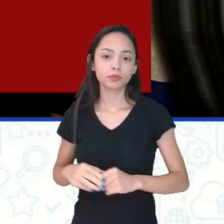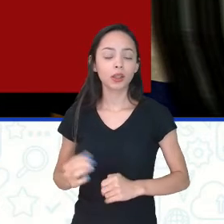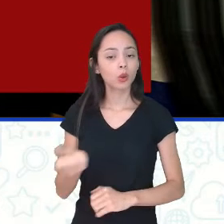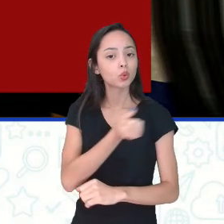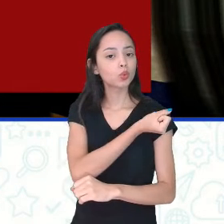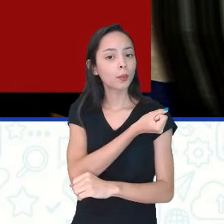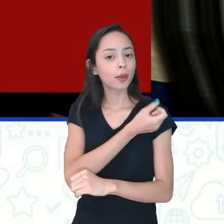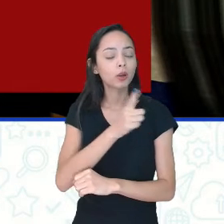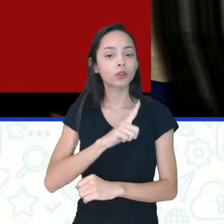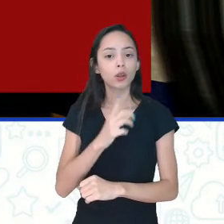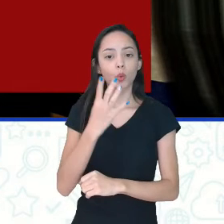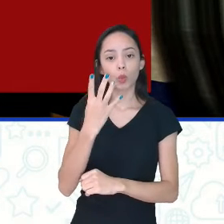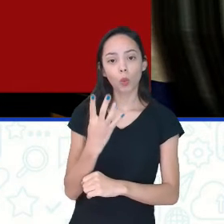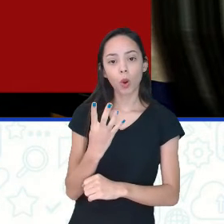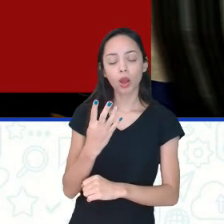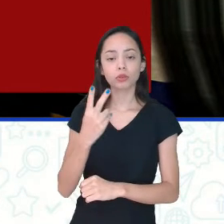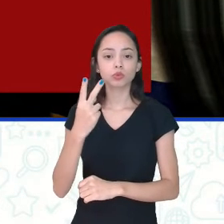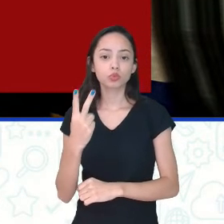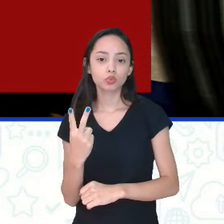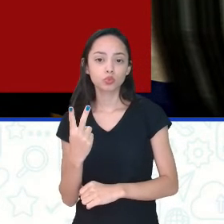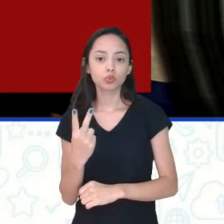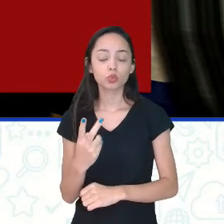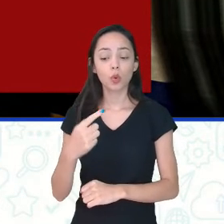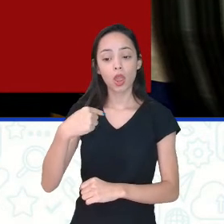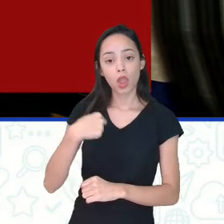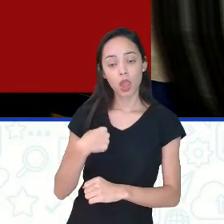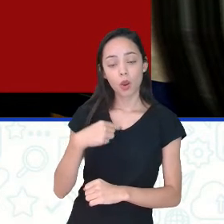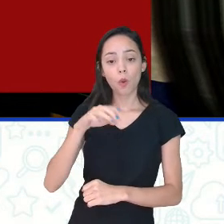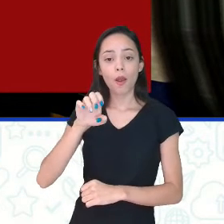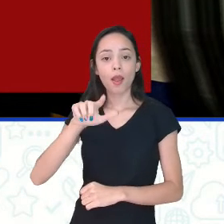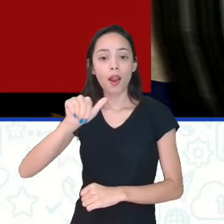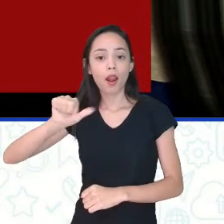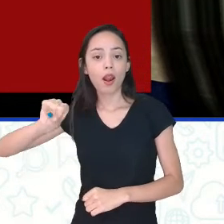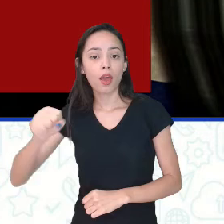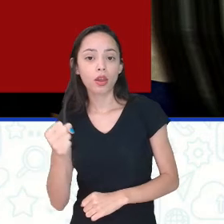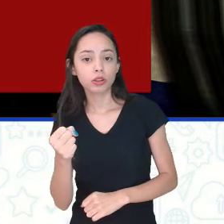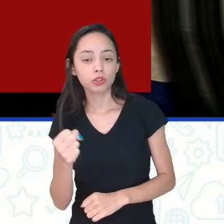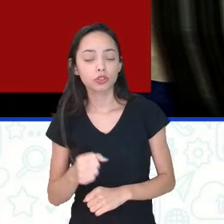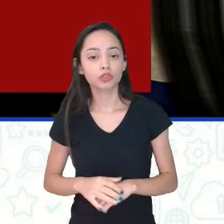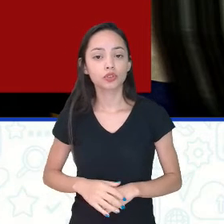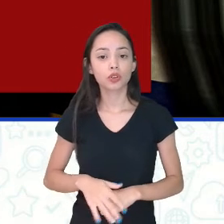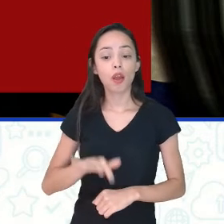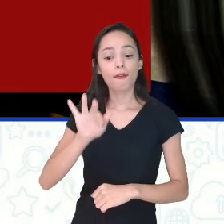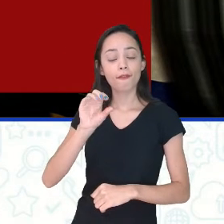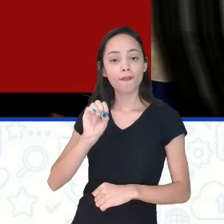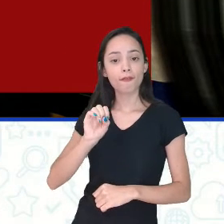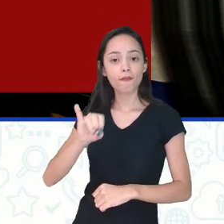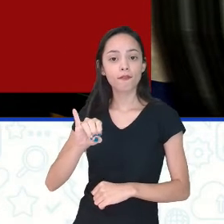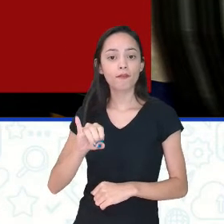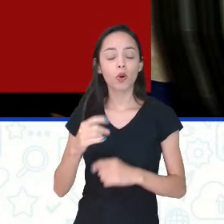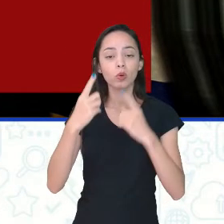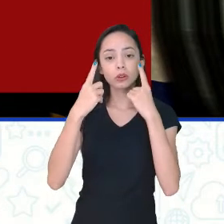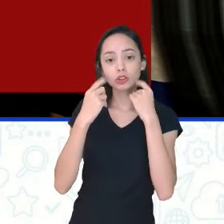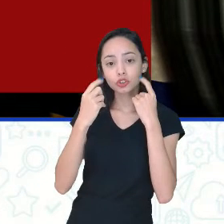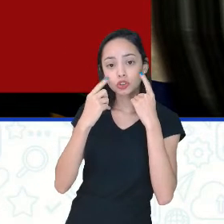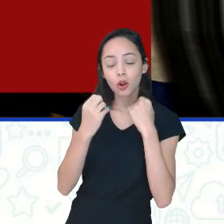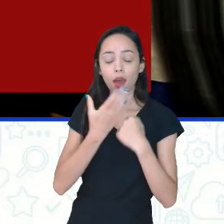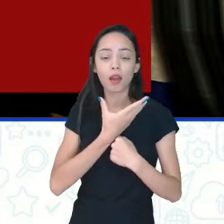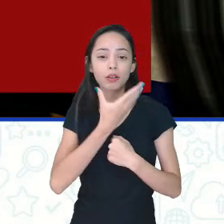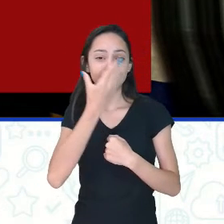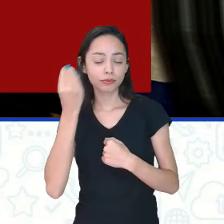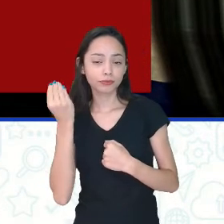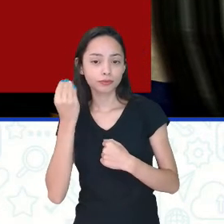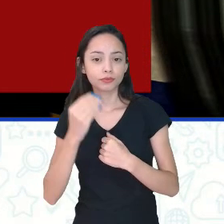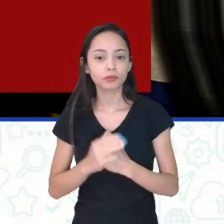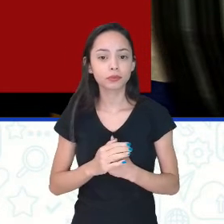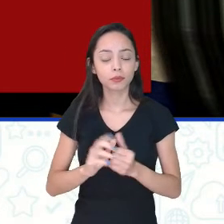4, 2, pronome delas e eu. O verbo foi, ler, entreolhar, chorar, esqueci. E de